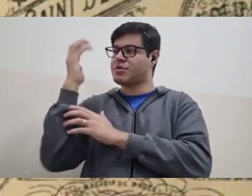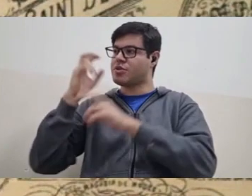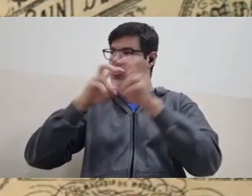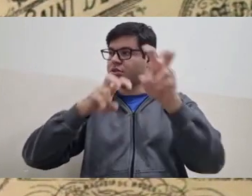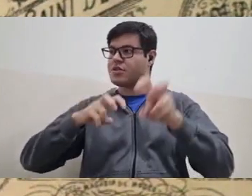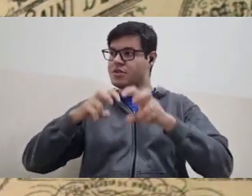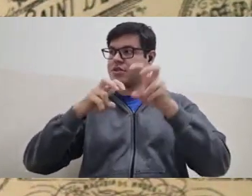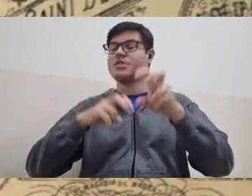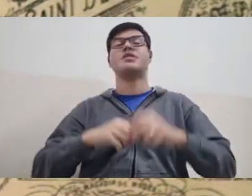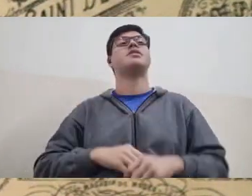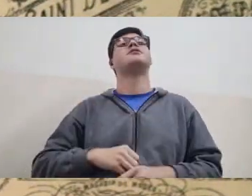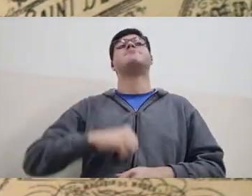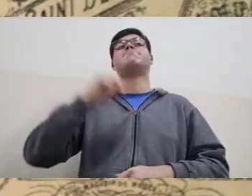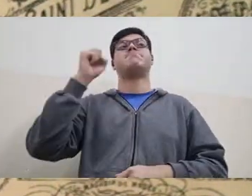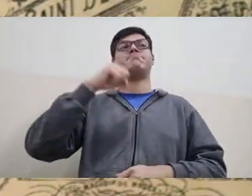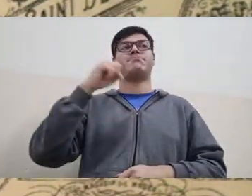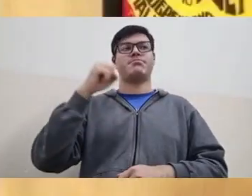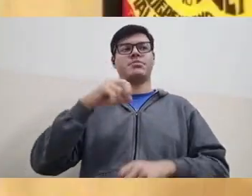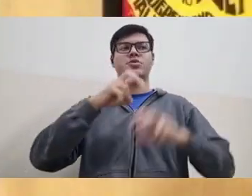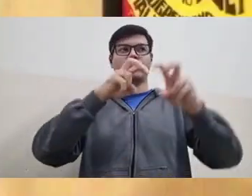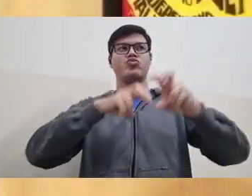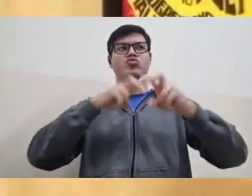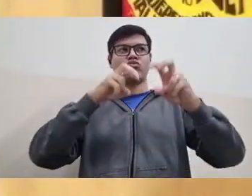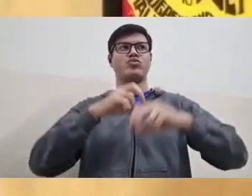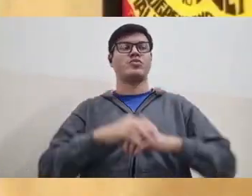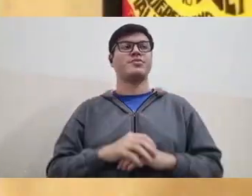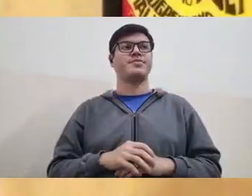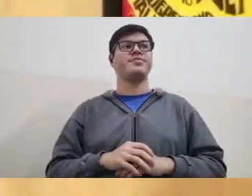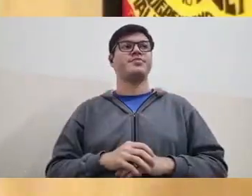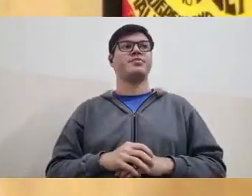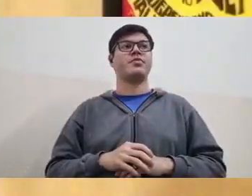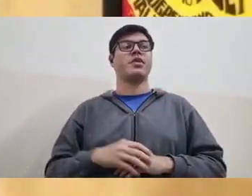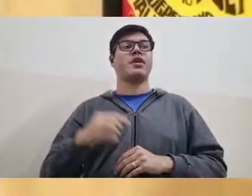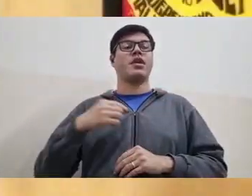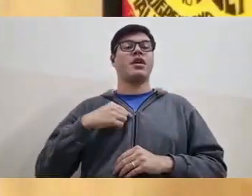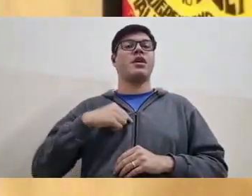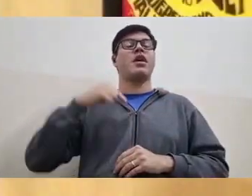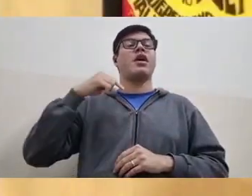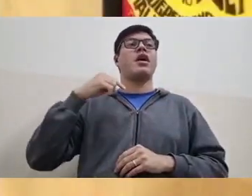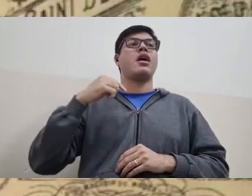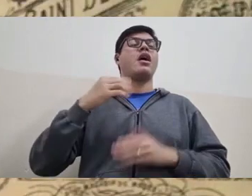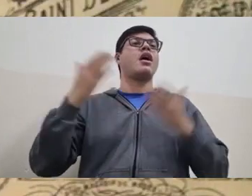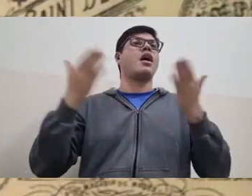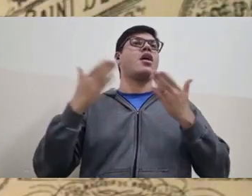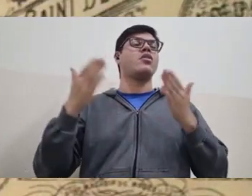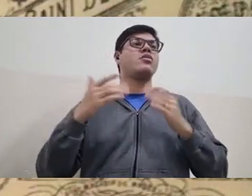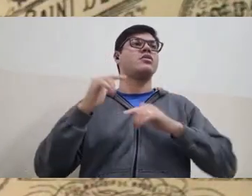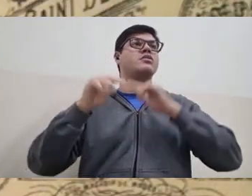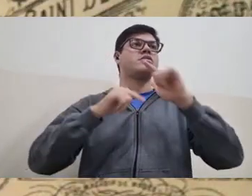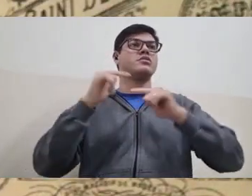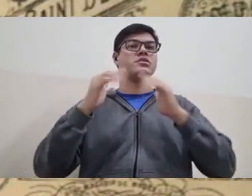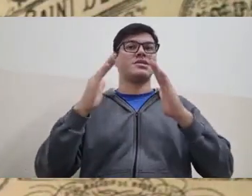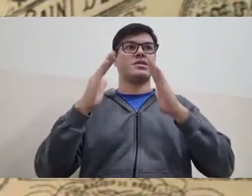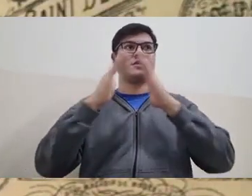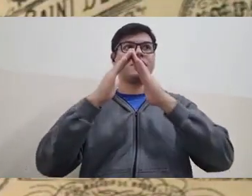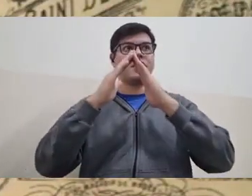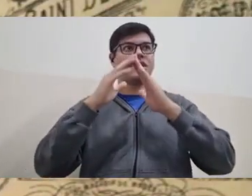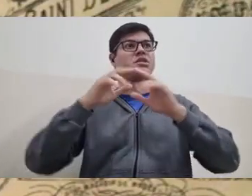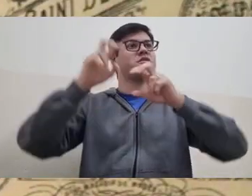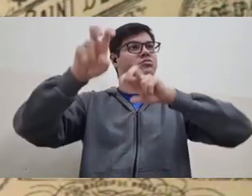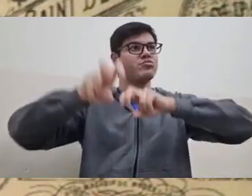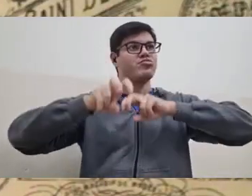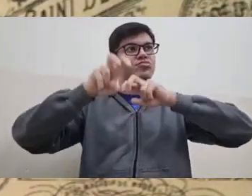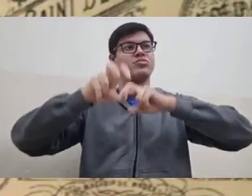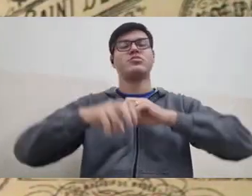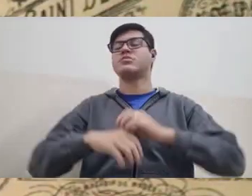da agricultura, né? Porque vocês estão sediados na Casa da Agricultura, é isso? Exato. O coração da secretaria fica lá. Tá